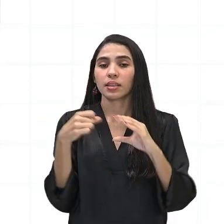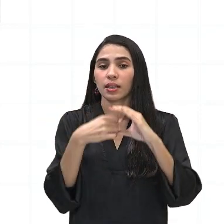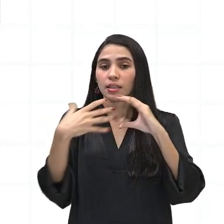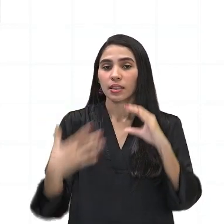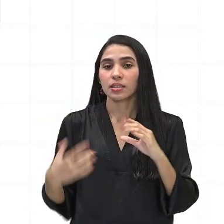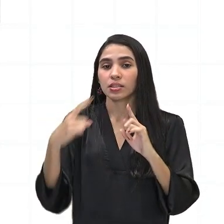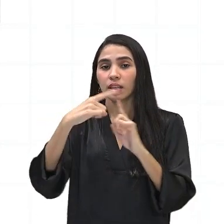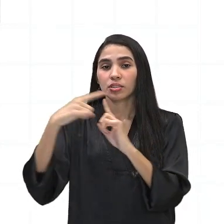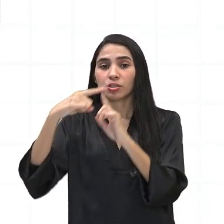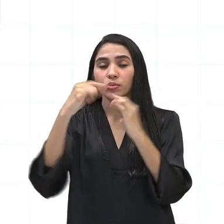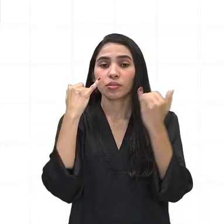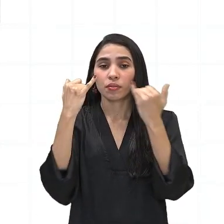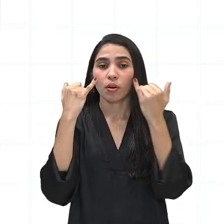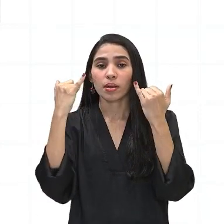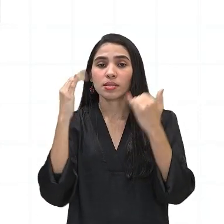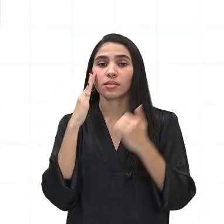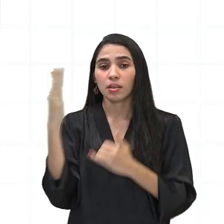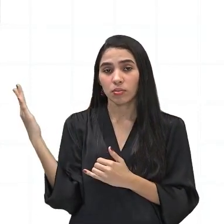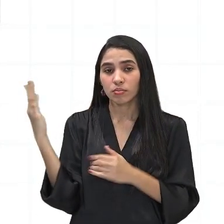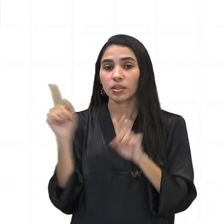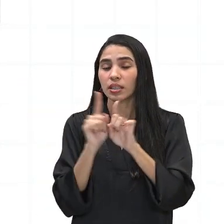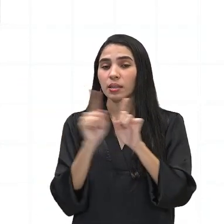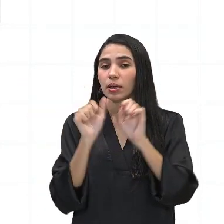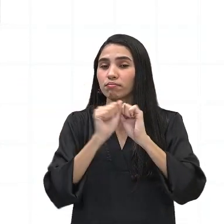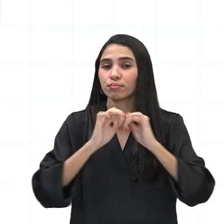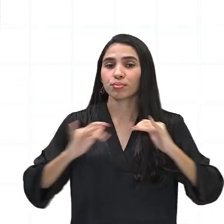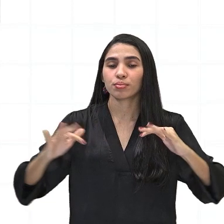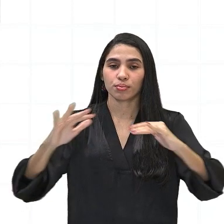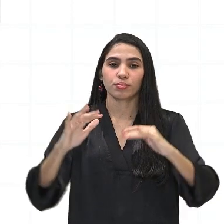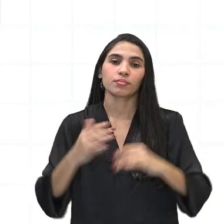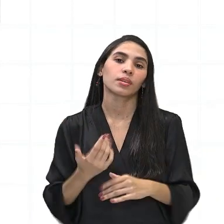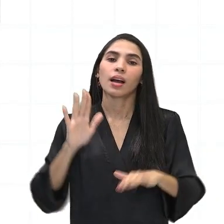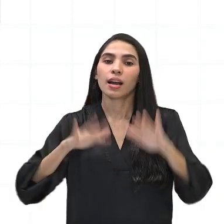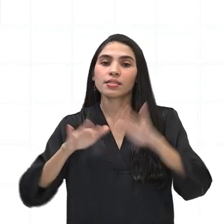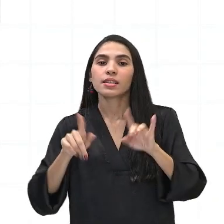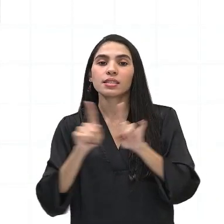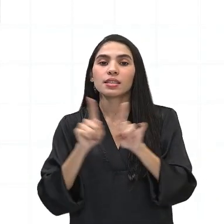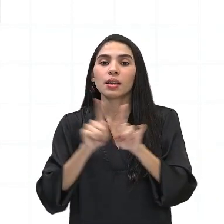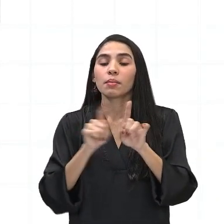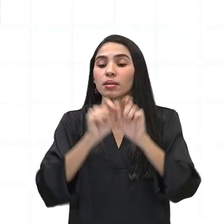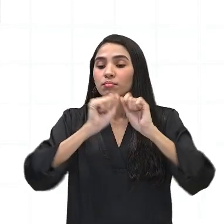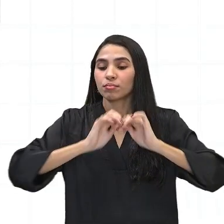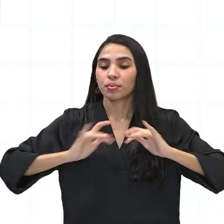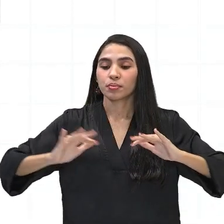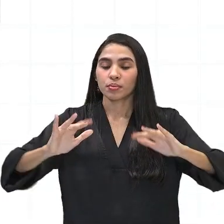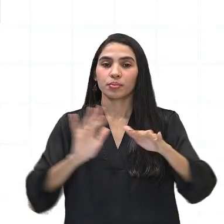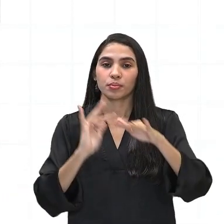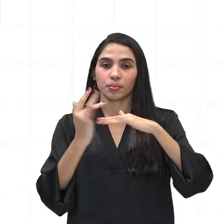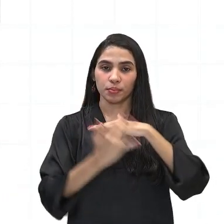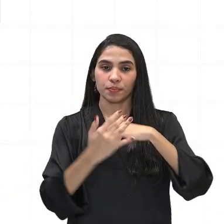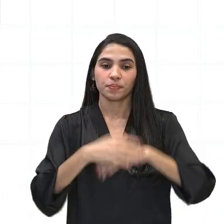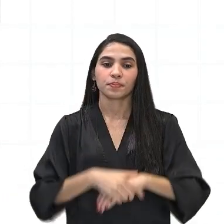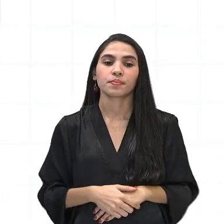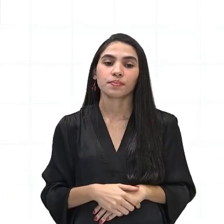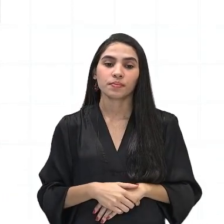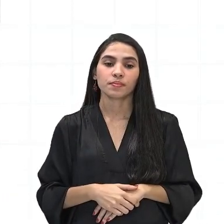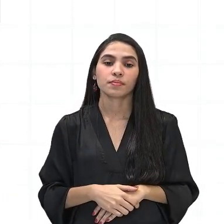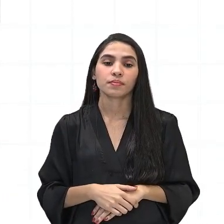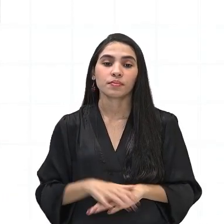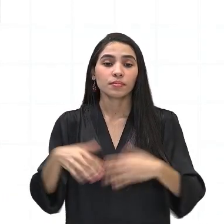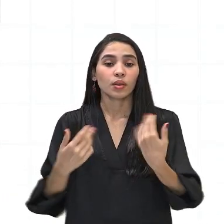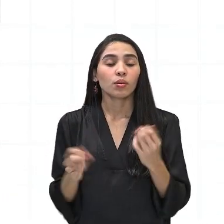isso, então, que nós seguimos na nossa cartela. Vamos lá, então? Podemos, então, dizer que a crônica é um gênero textual capaz